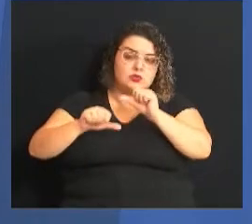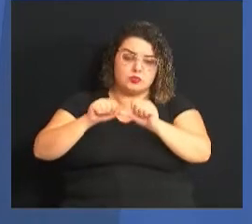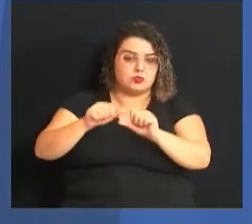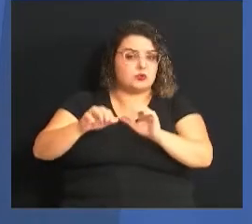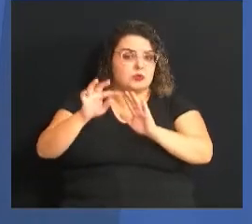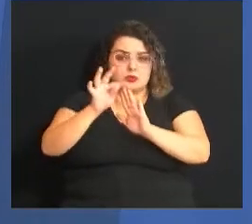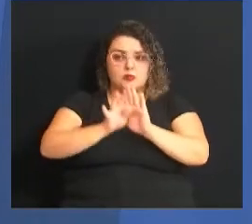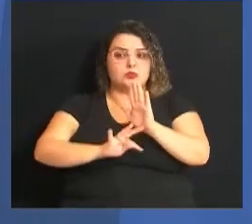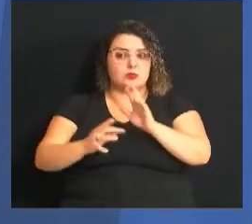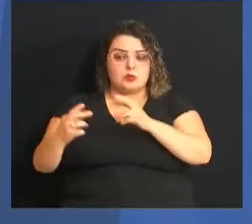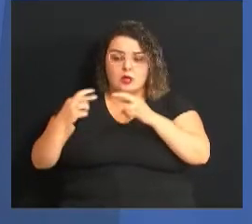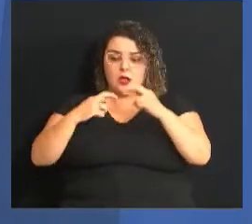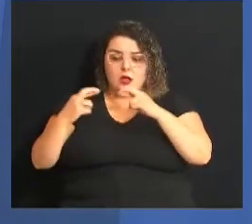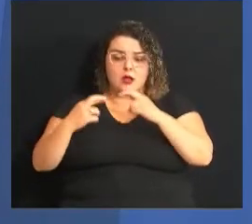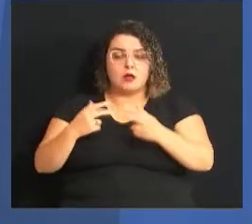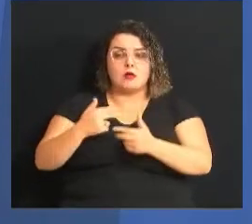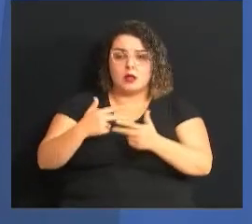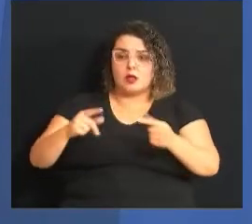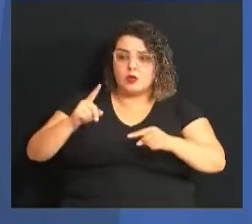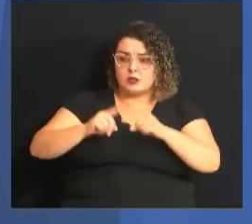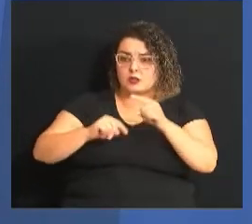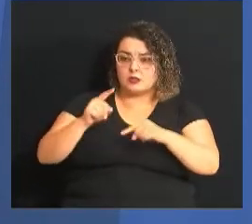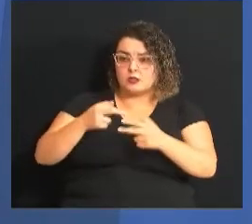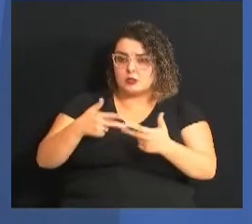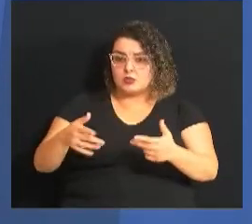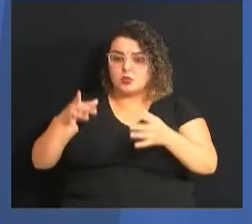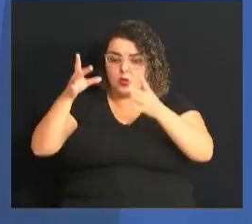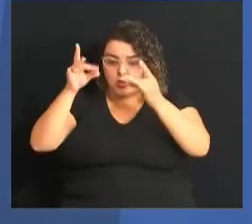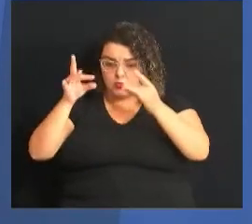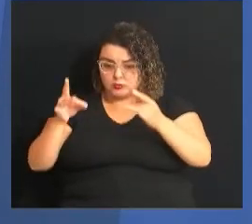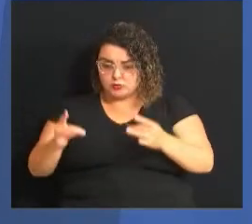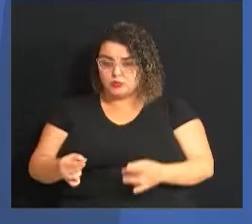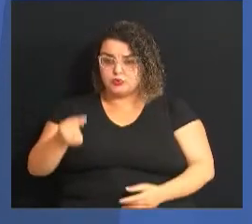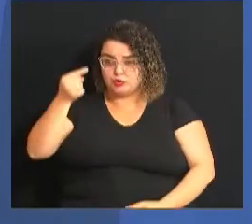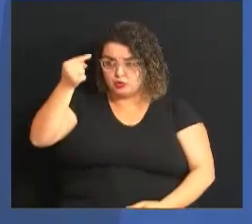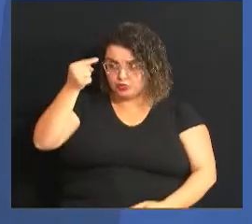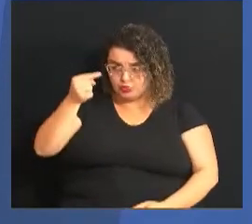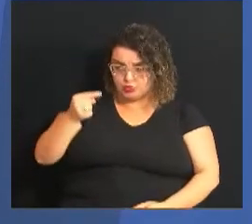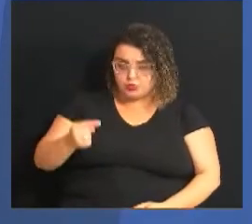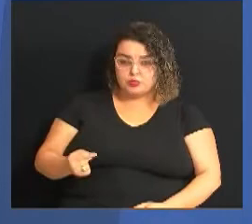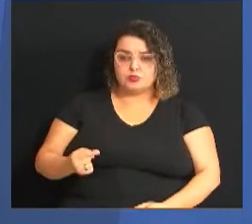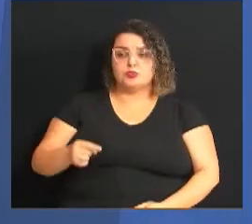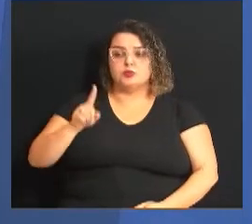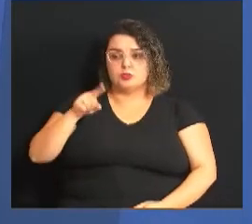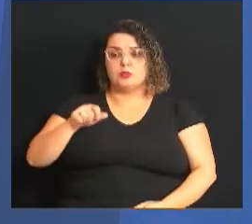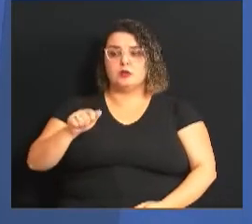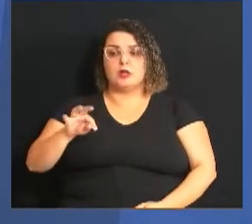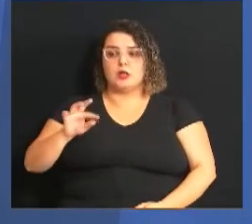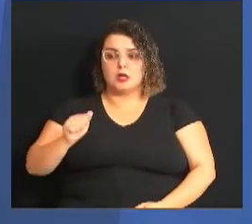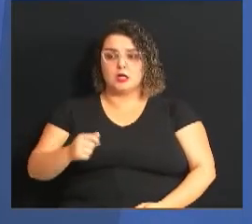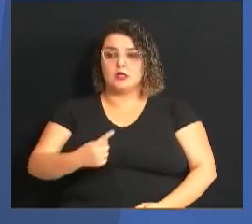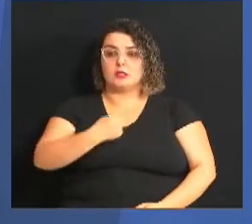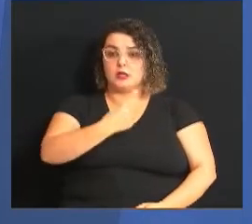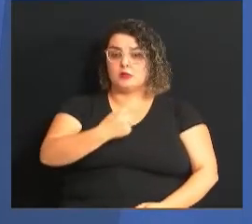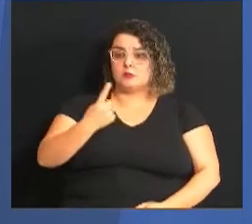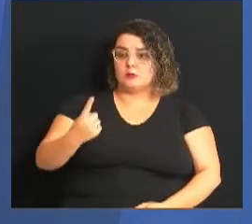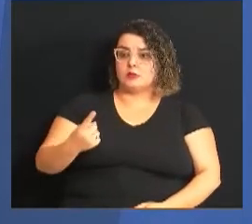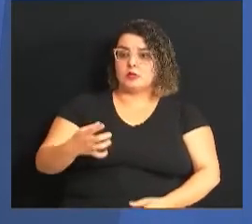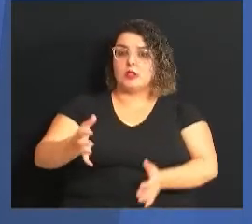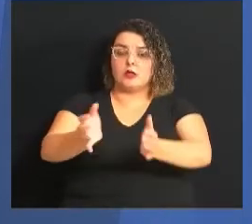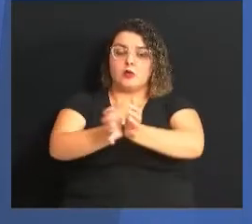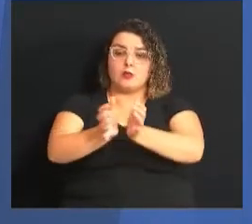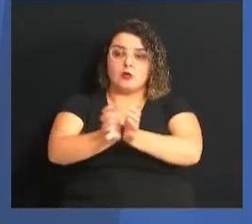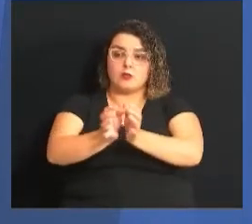ou revisar alguma coisa da matéria. Os detalhes de cada item está na ata da 11ª reunião da comissão, que